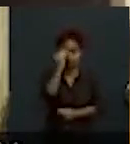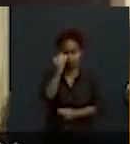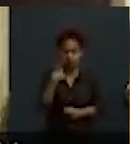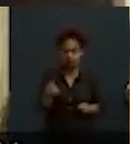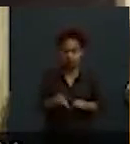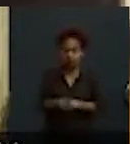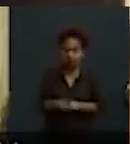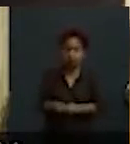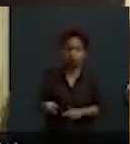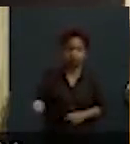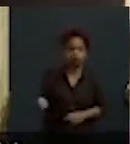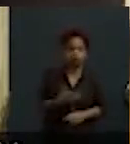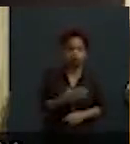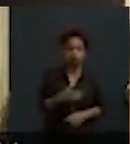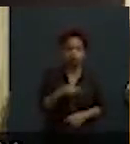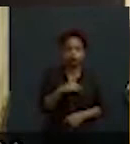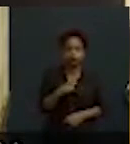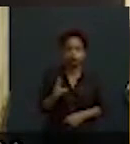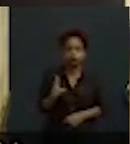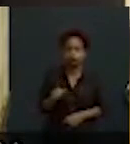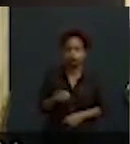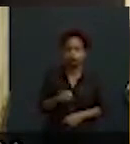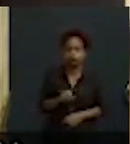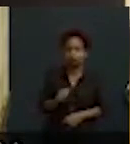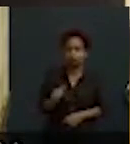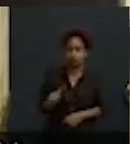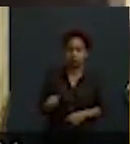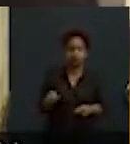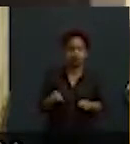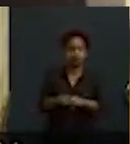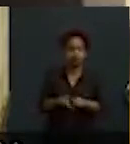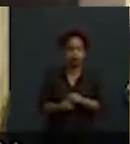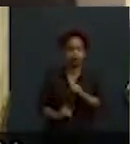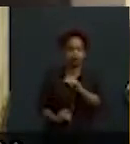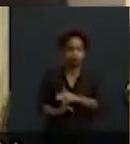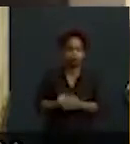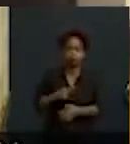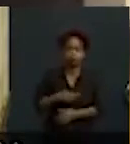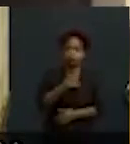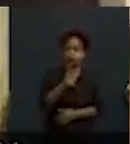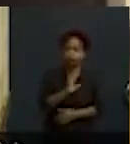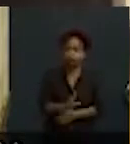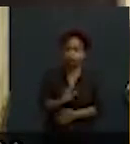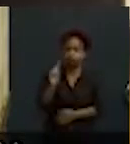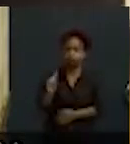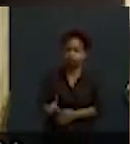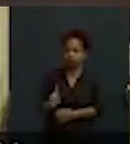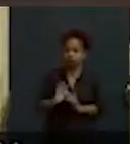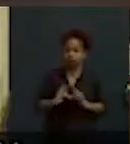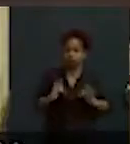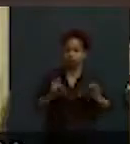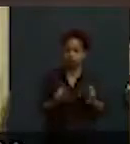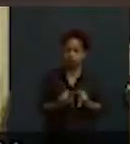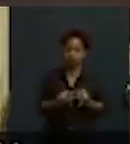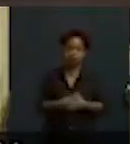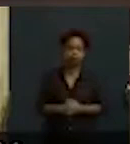Novos Direitos pela UNESA, membro do Instituto Brasileiro do Direito de Família,